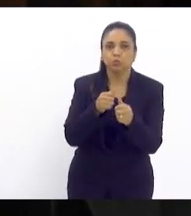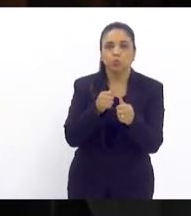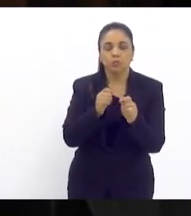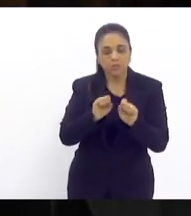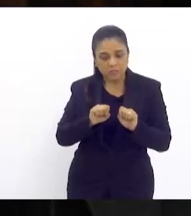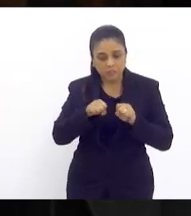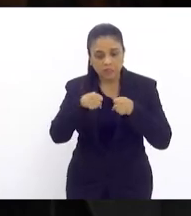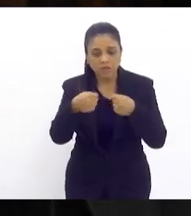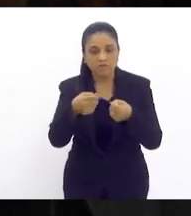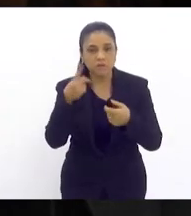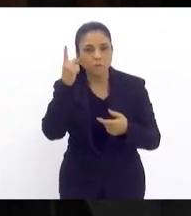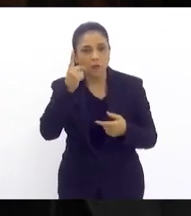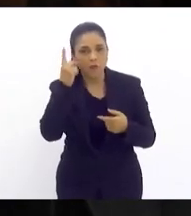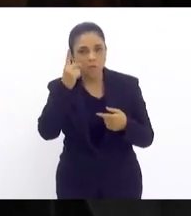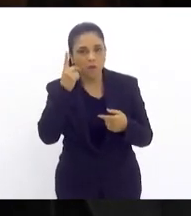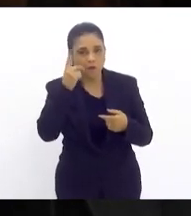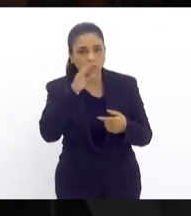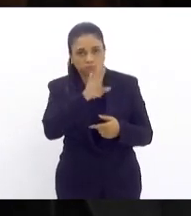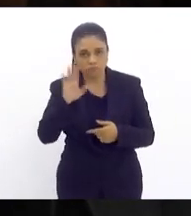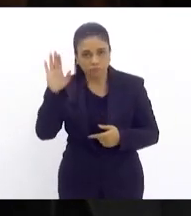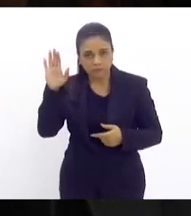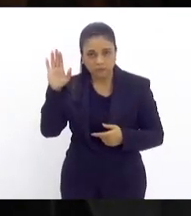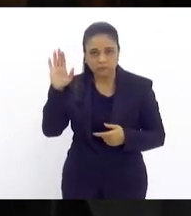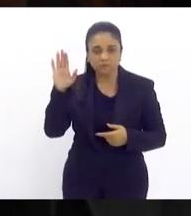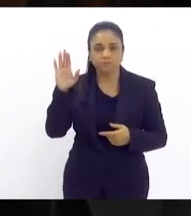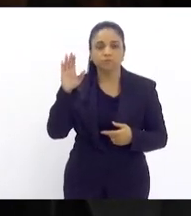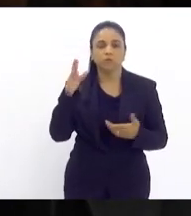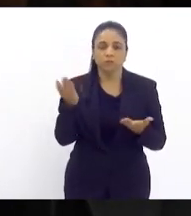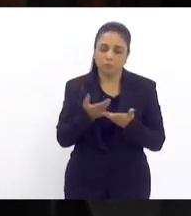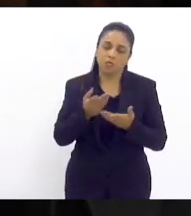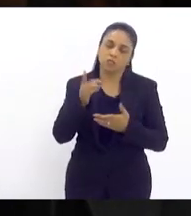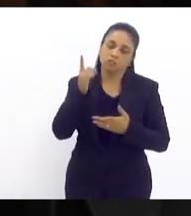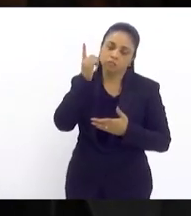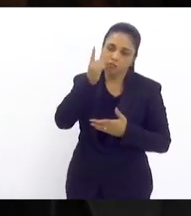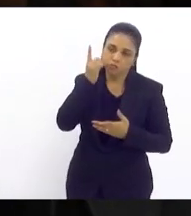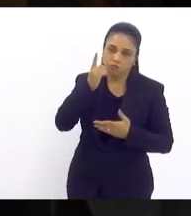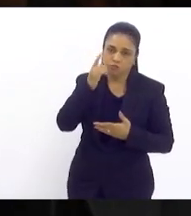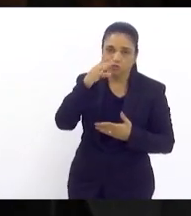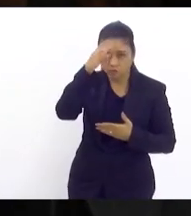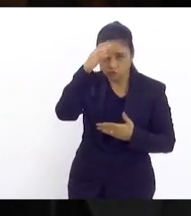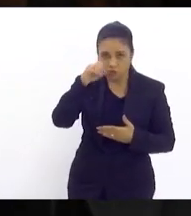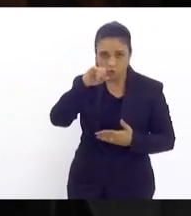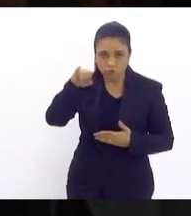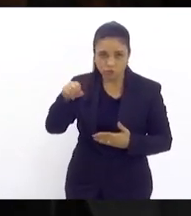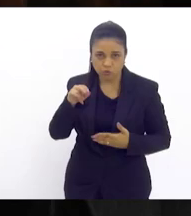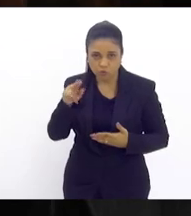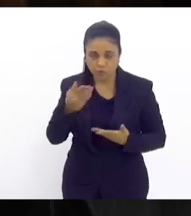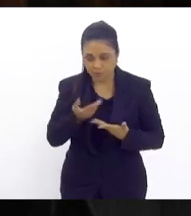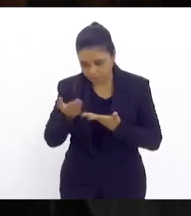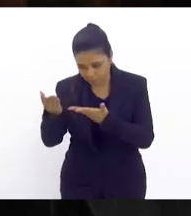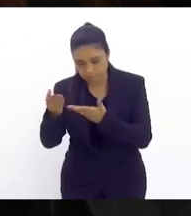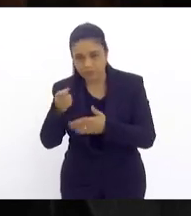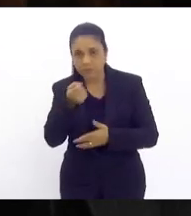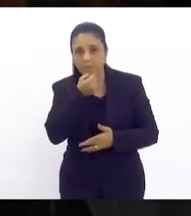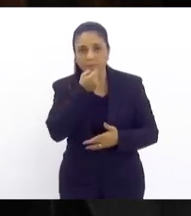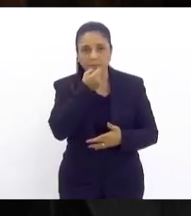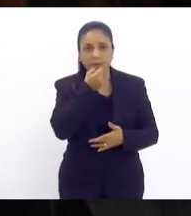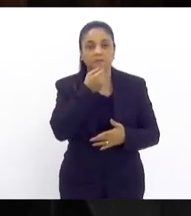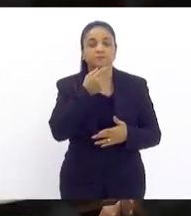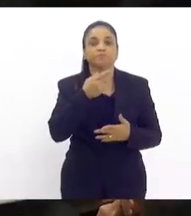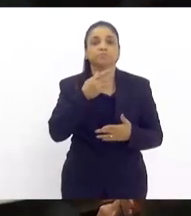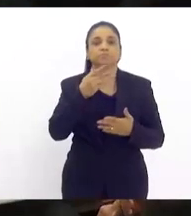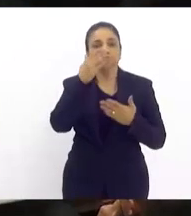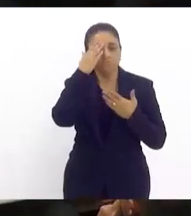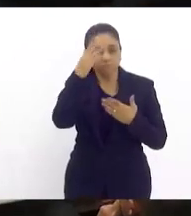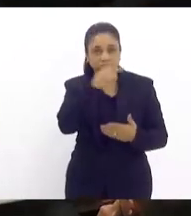do Parlamento dos nossos mandatos é dar uma parte aí pra deputada tia Jú porque Deputado Yuri também é presidente e agradecer